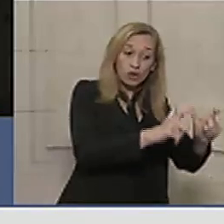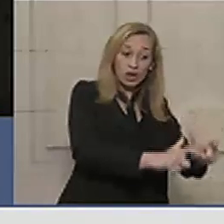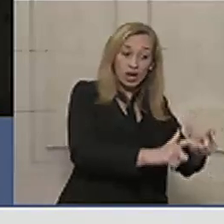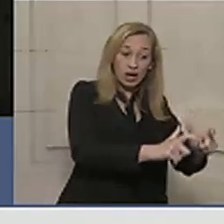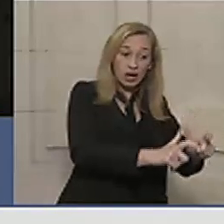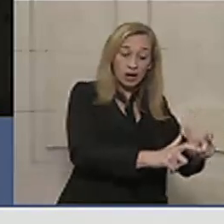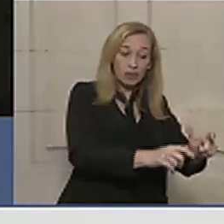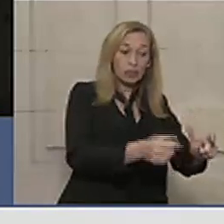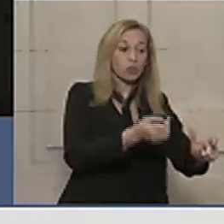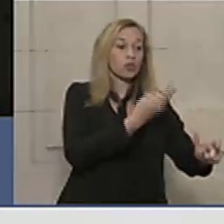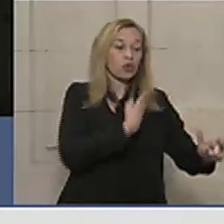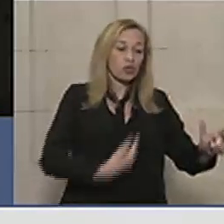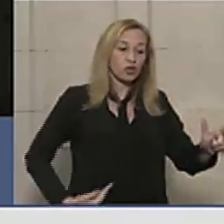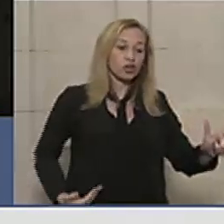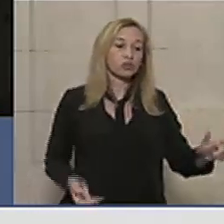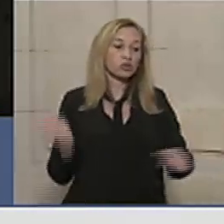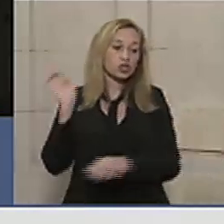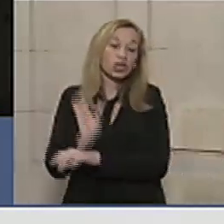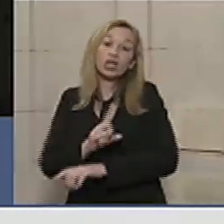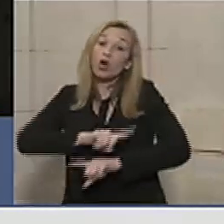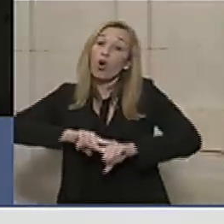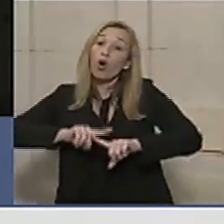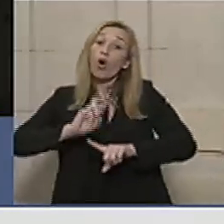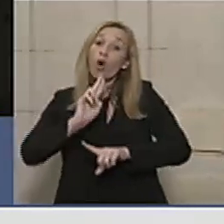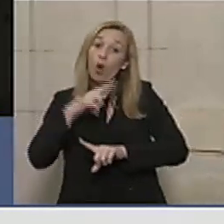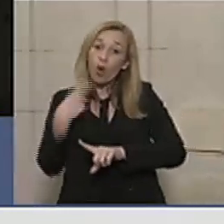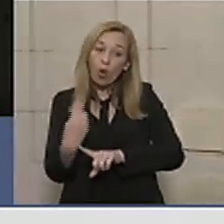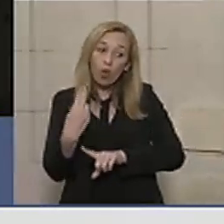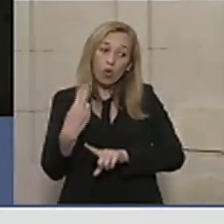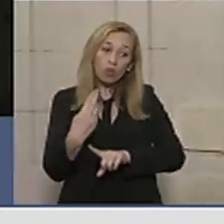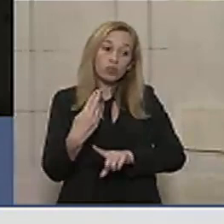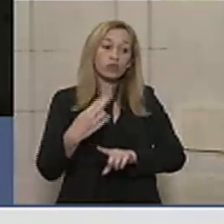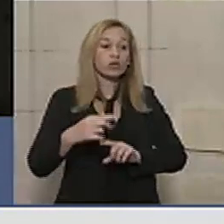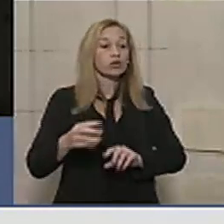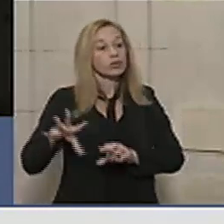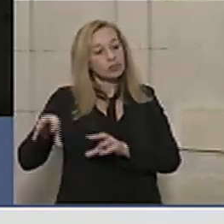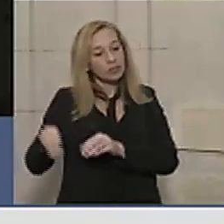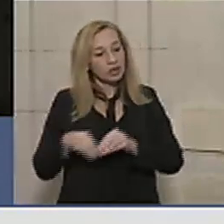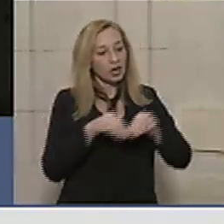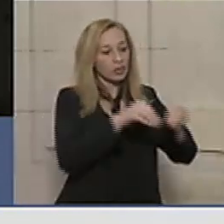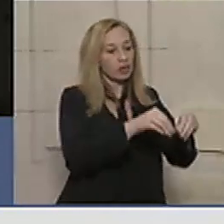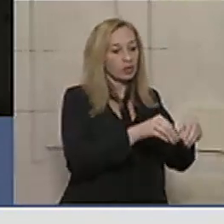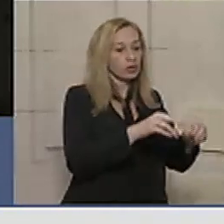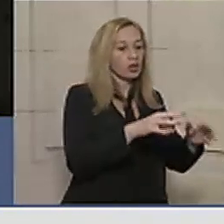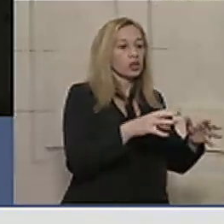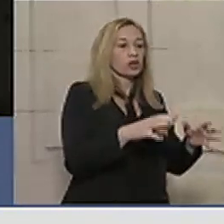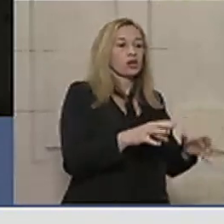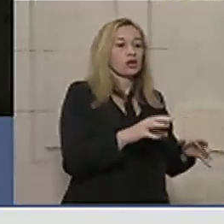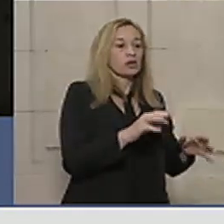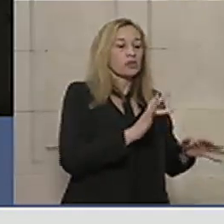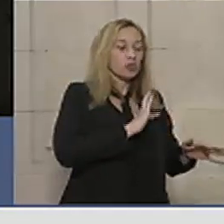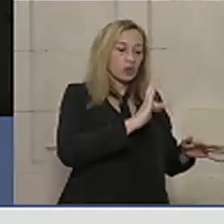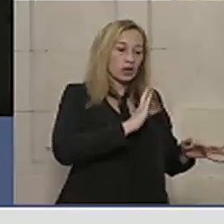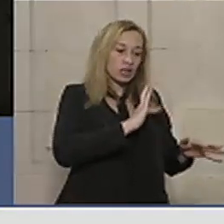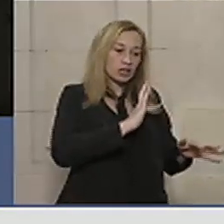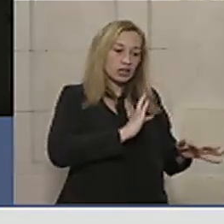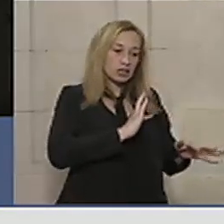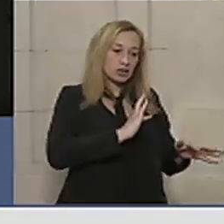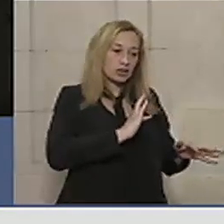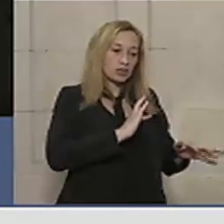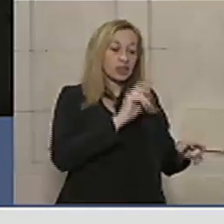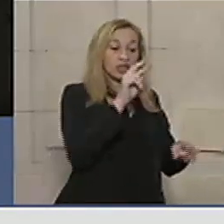imediatamente colocar a polícia ali para fazer o policiamento e dar segurança aos caminhoneiros, aos cidadãos que